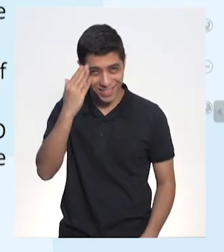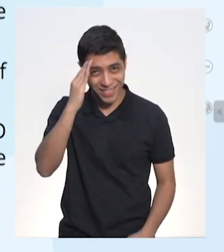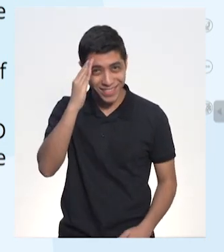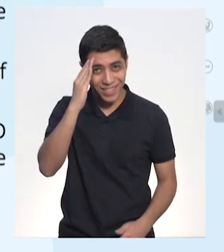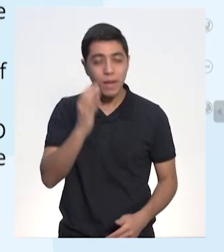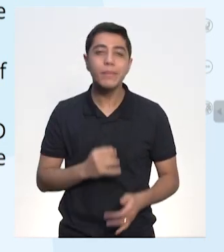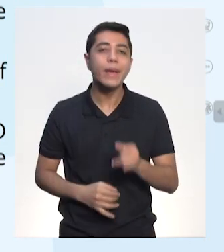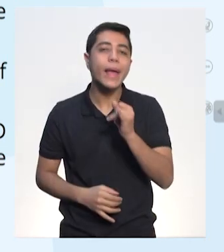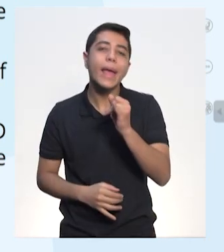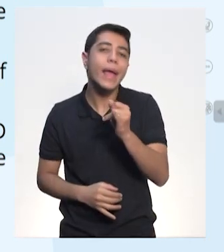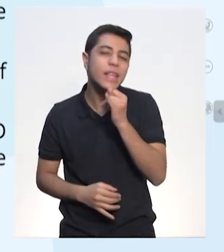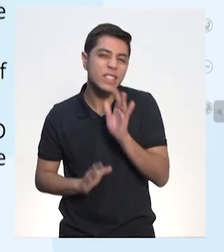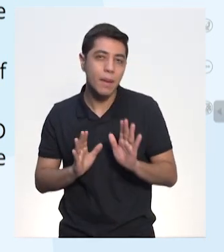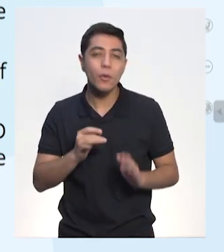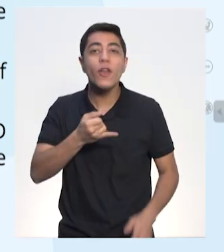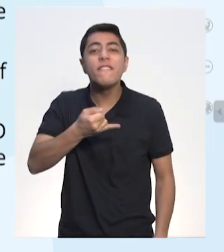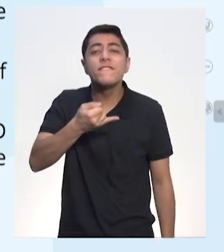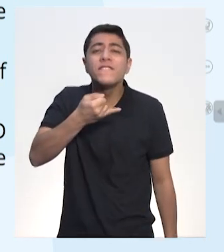falar